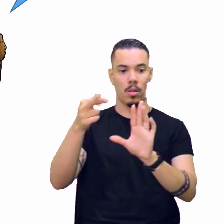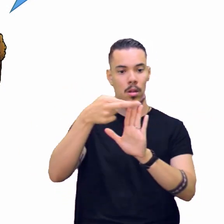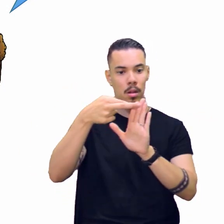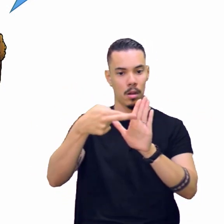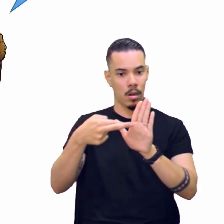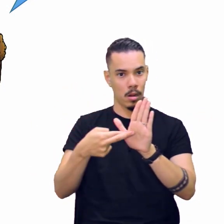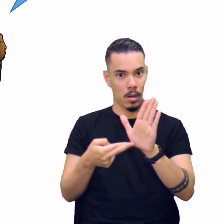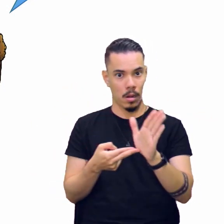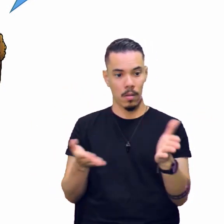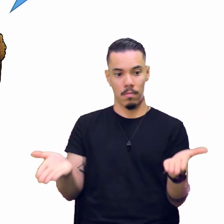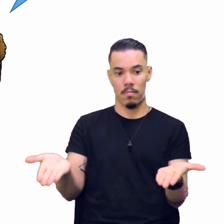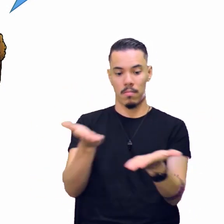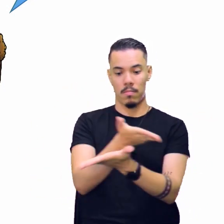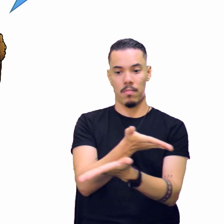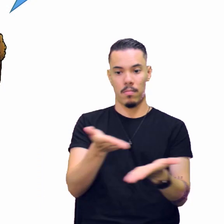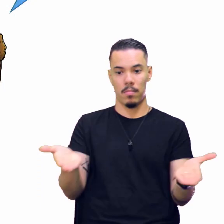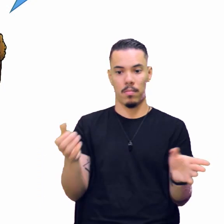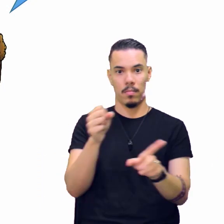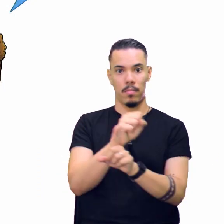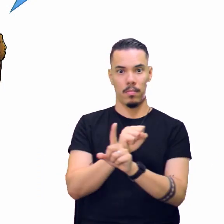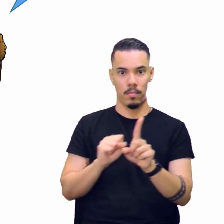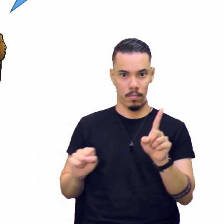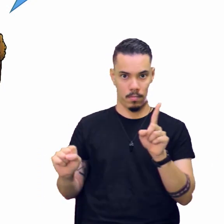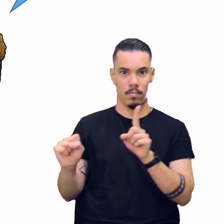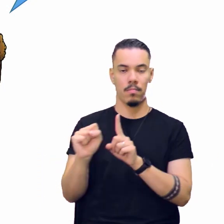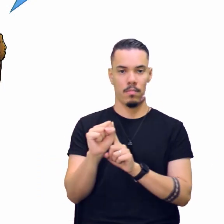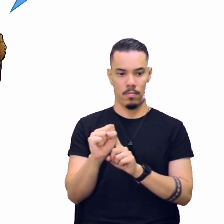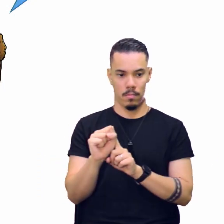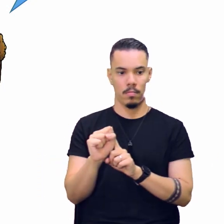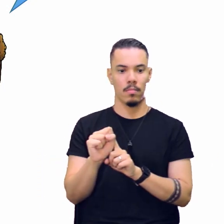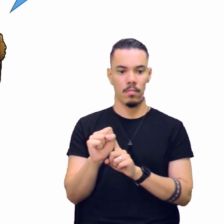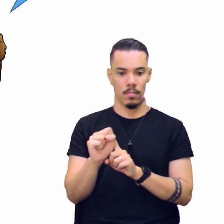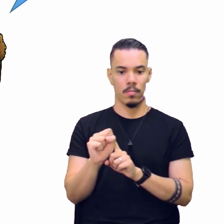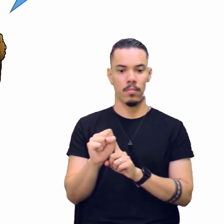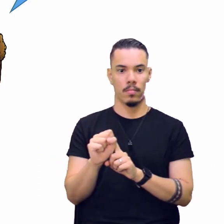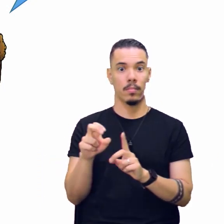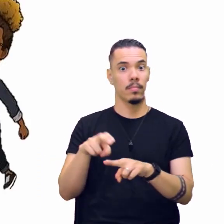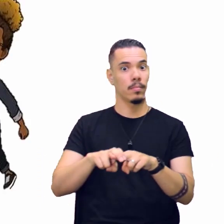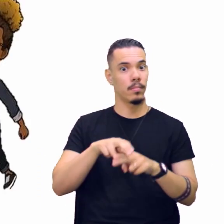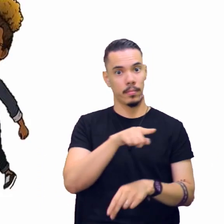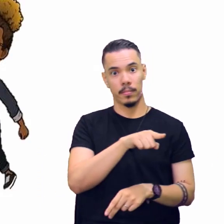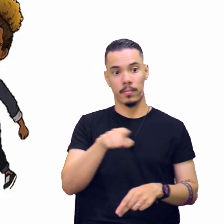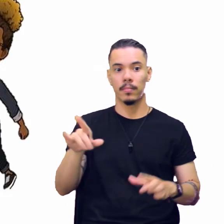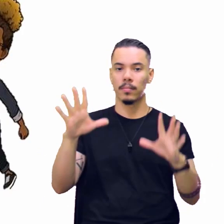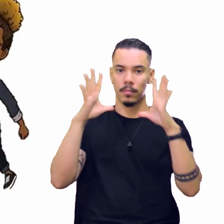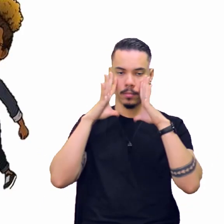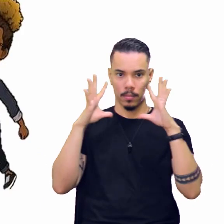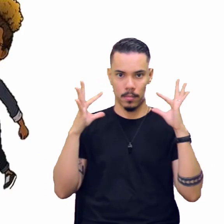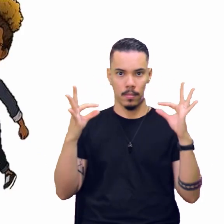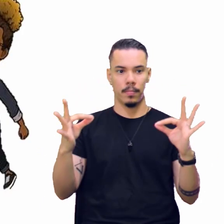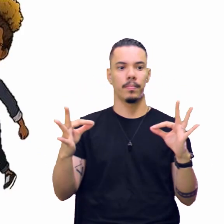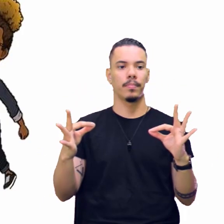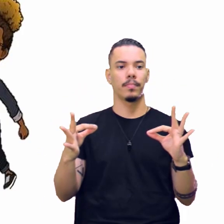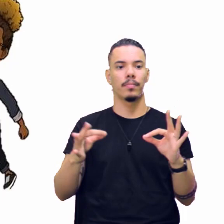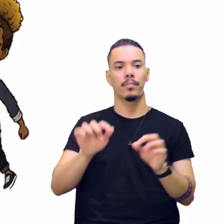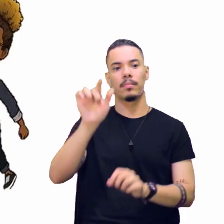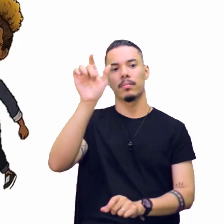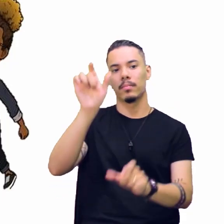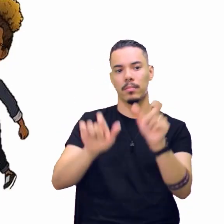interação social. Então, vão tomando nota aí, ó. Os